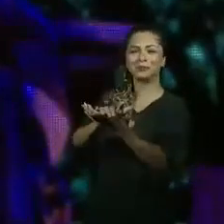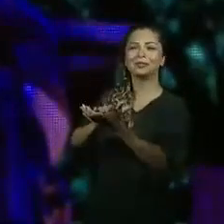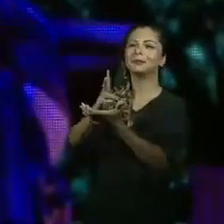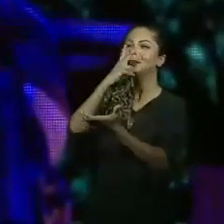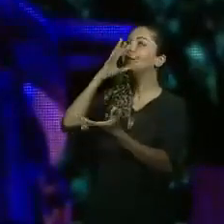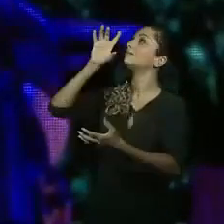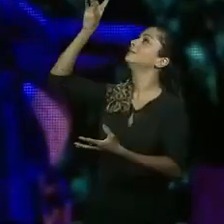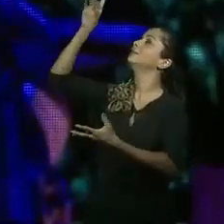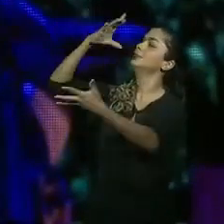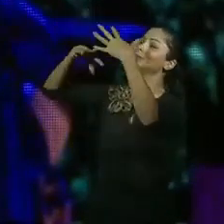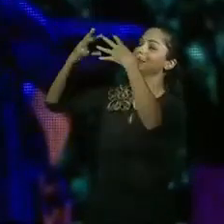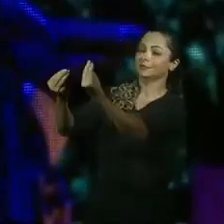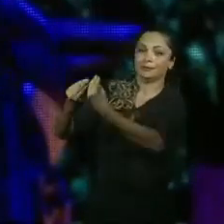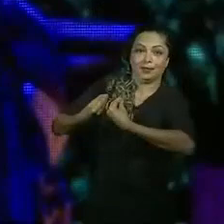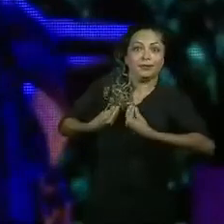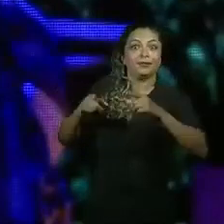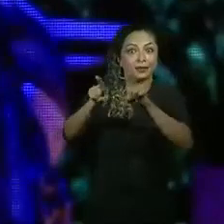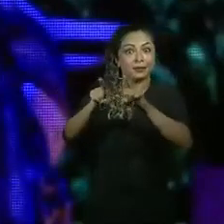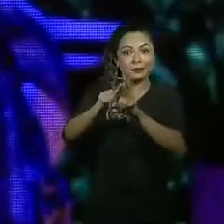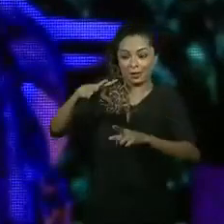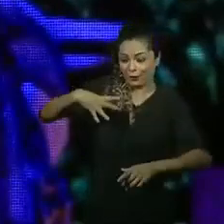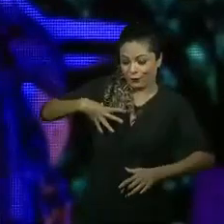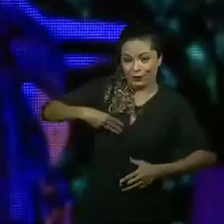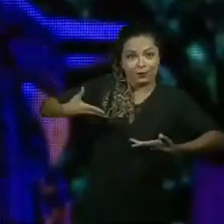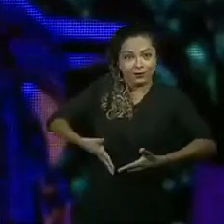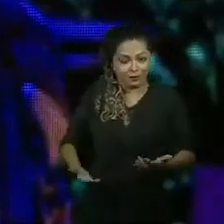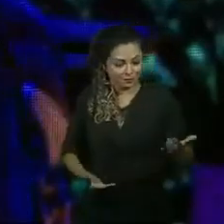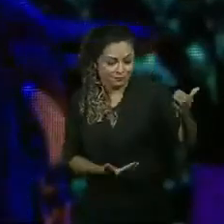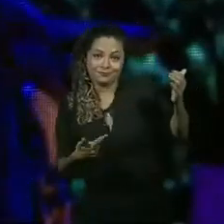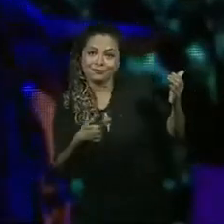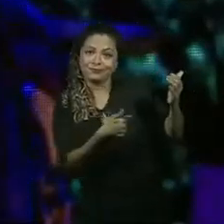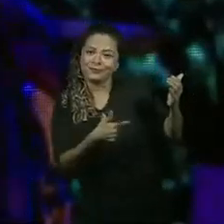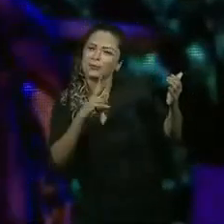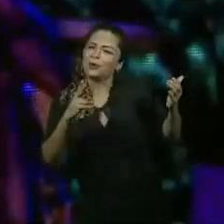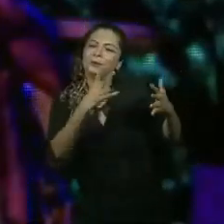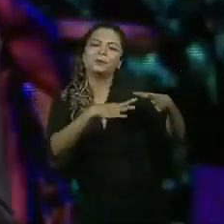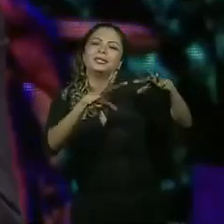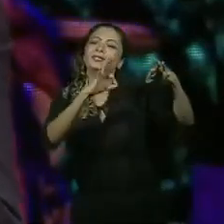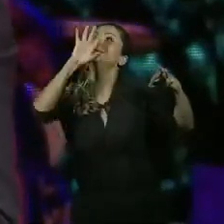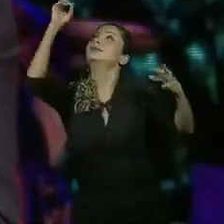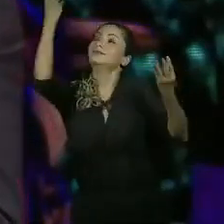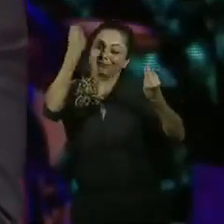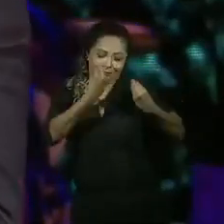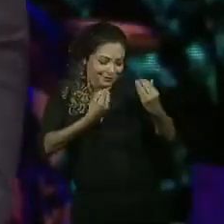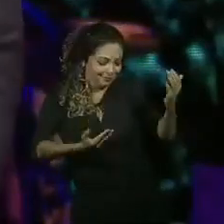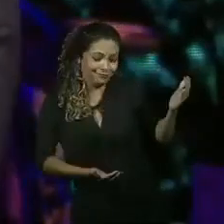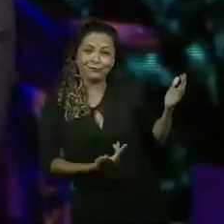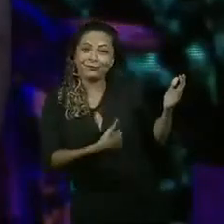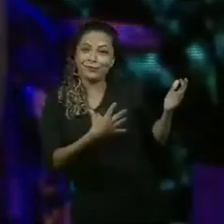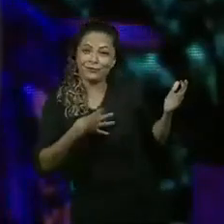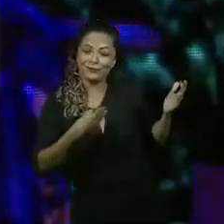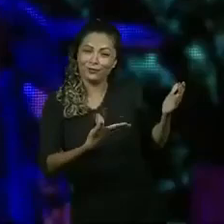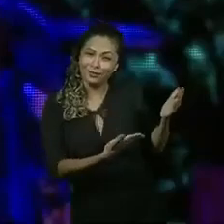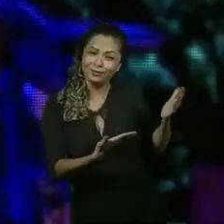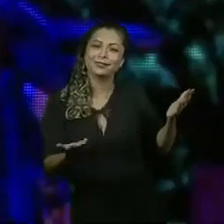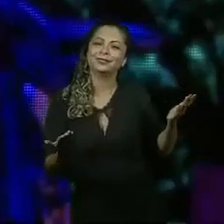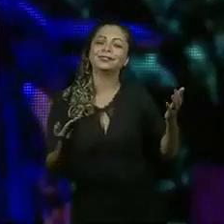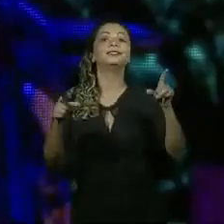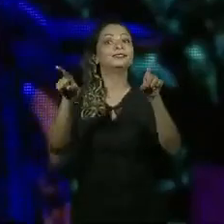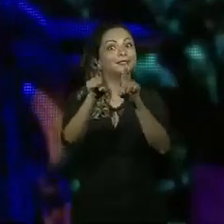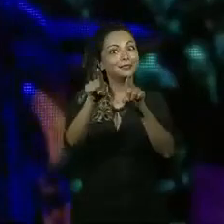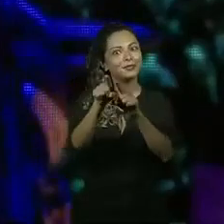essa dádiva de Deus, que é o Joaquim. E também feliz por tê-los no clipe, né?